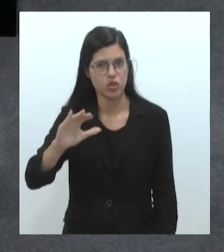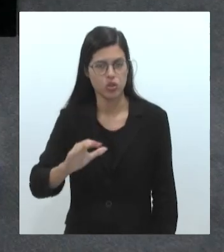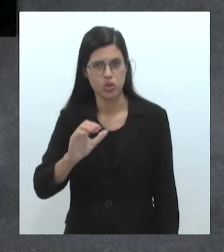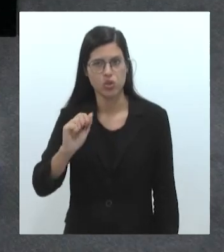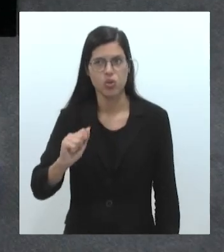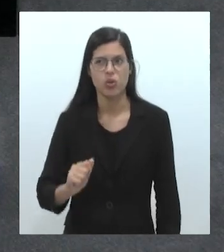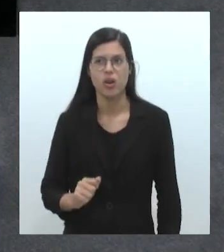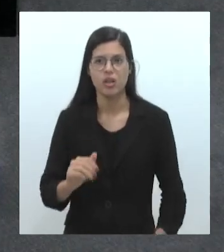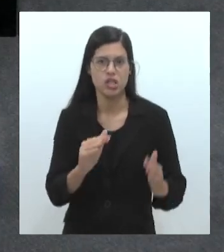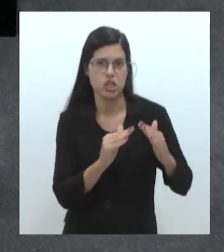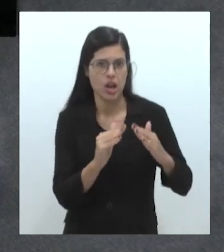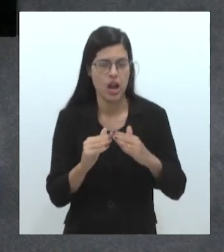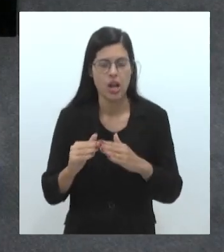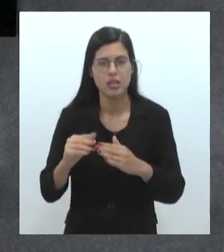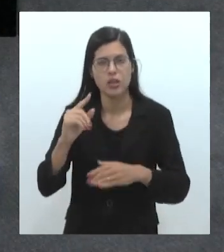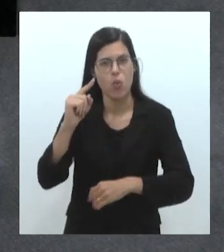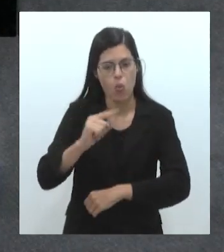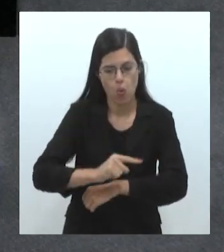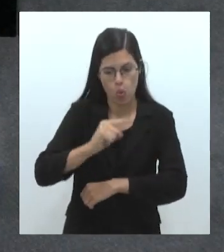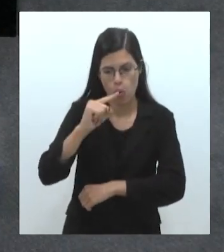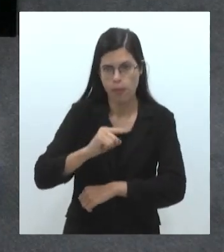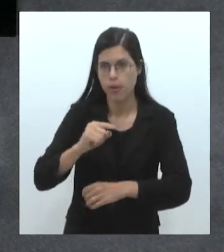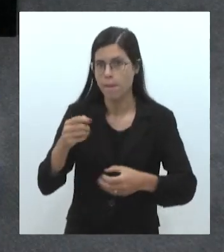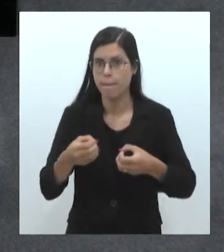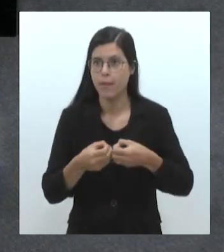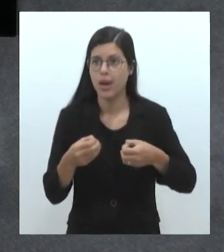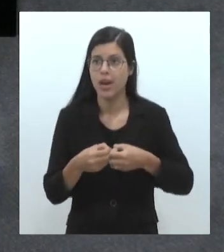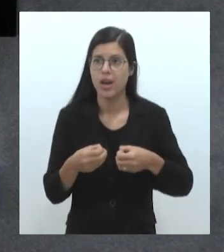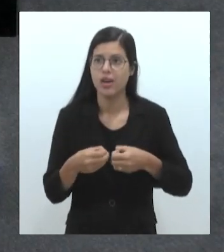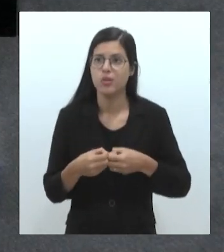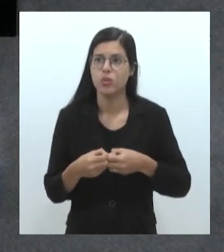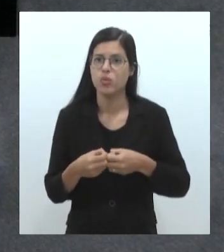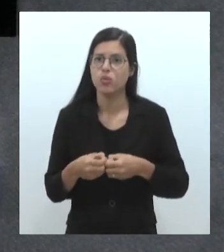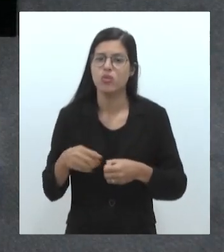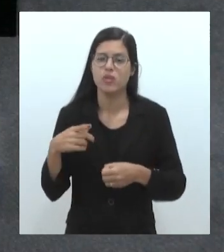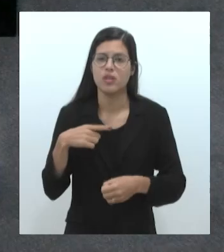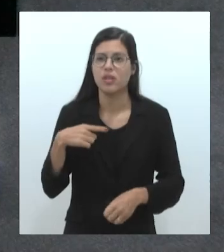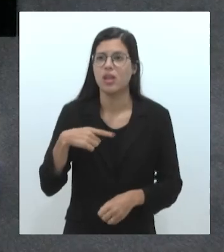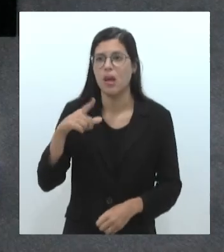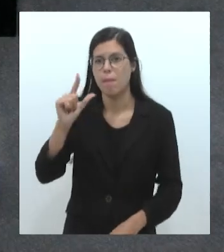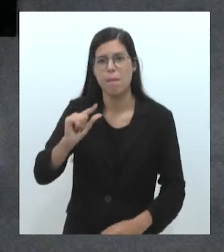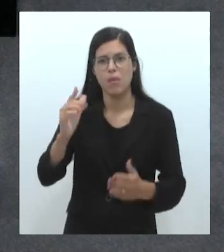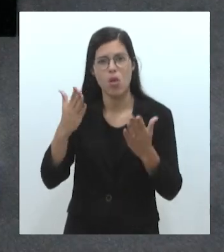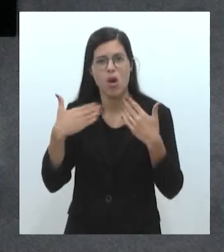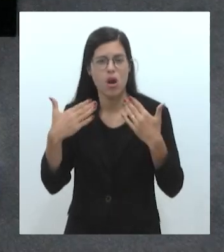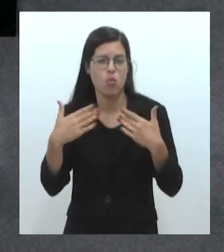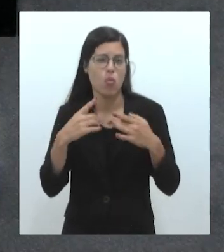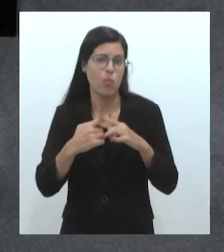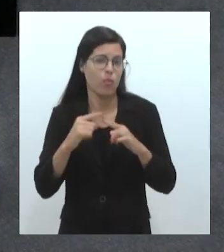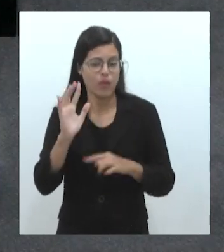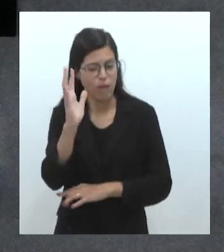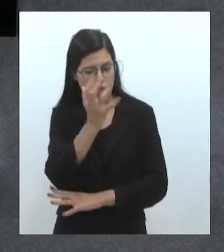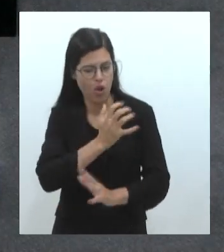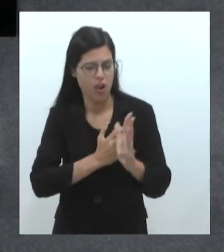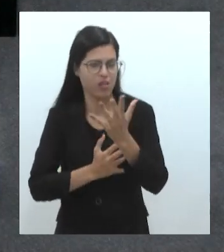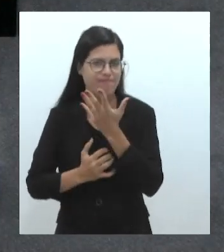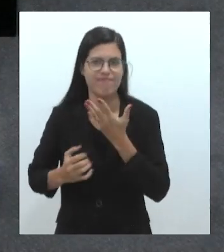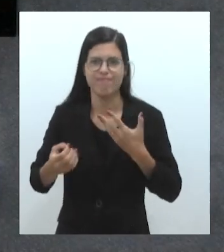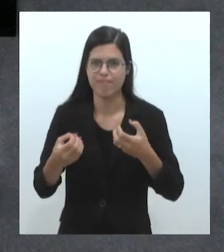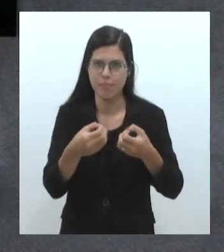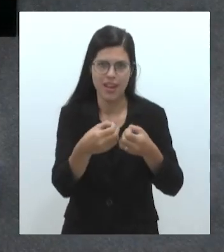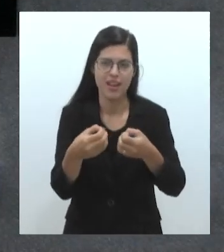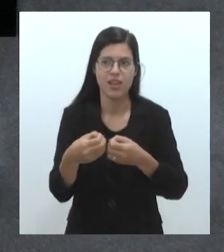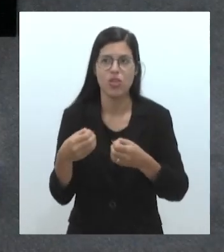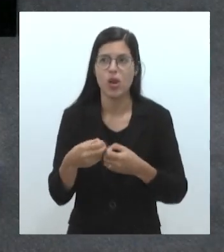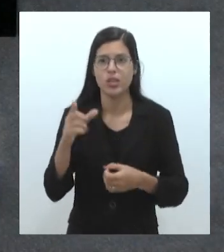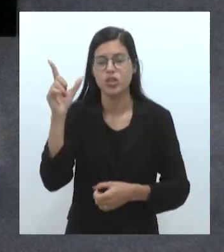à floresta, sofrem menos com as ondas de calor, e isso reflete também na cidade. A gente reduz a poluição da cidade